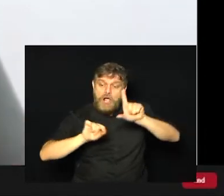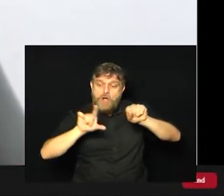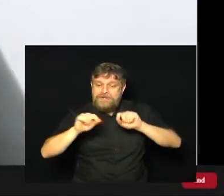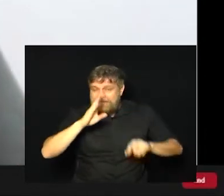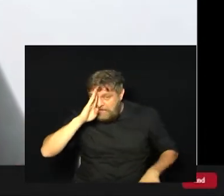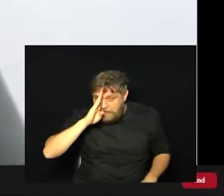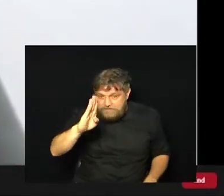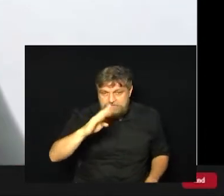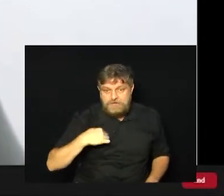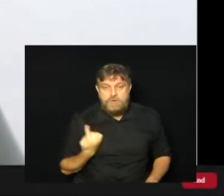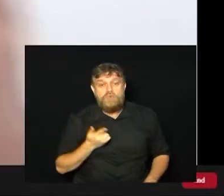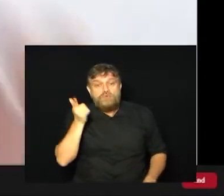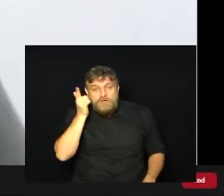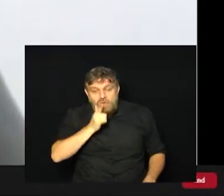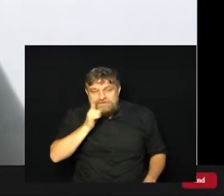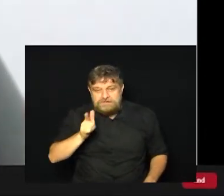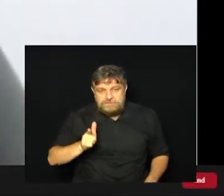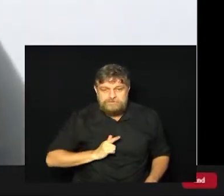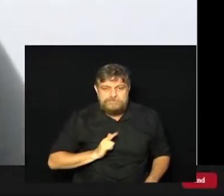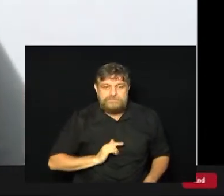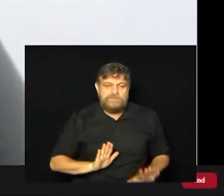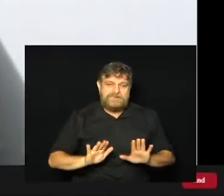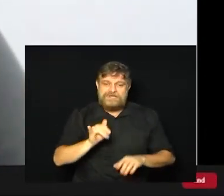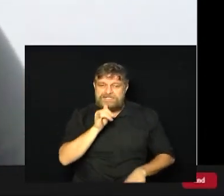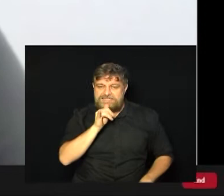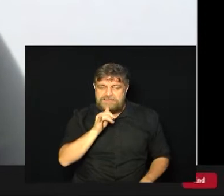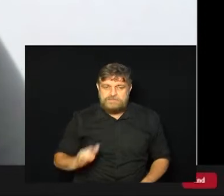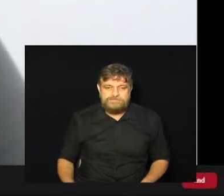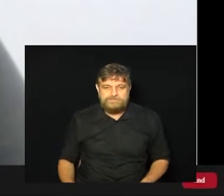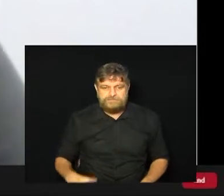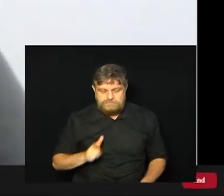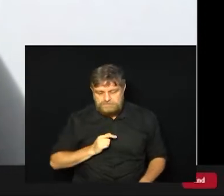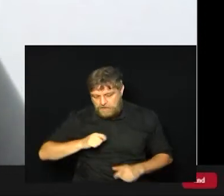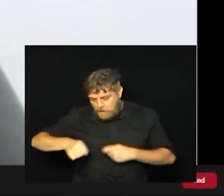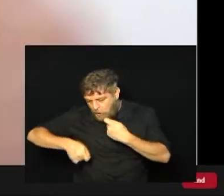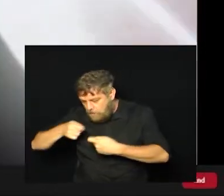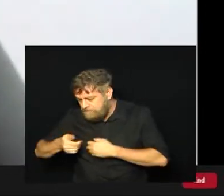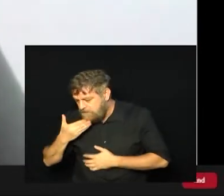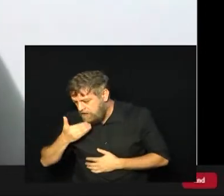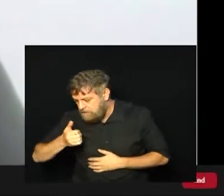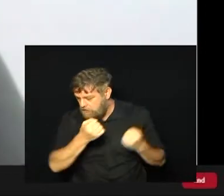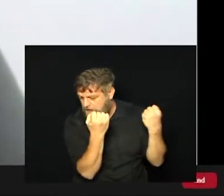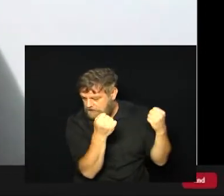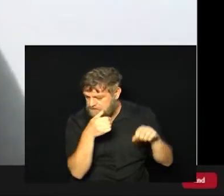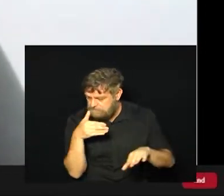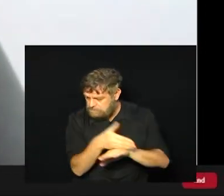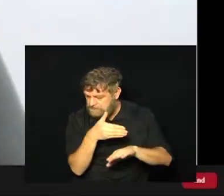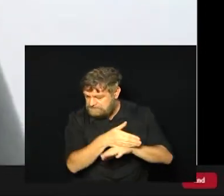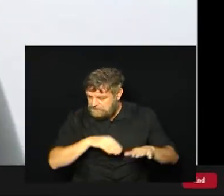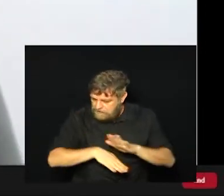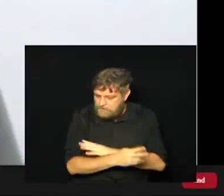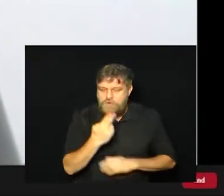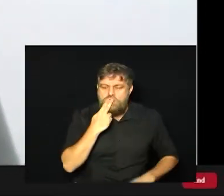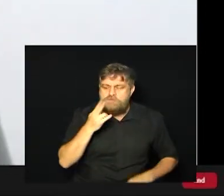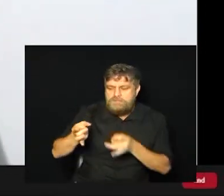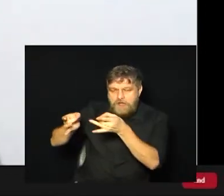que eu consigo trazer, uma dieta mais equilibrada, ou um hábito de academia, ou parar de fumar, ou